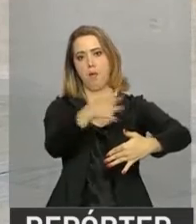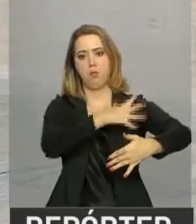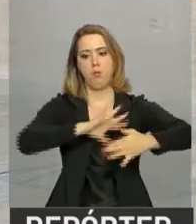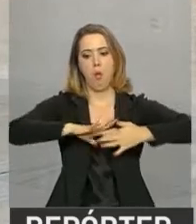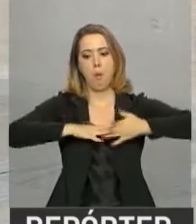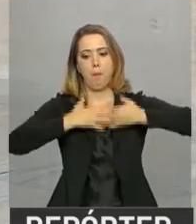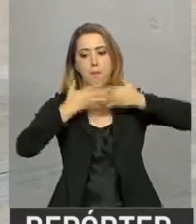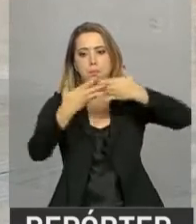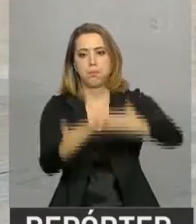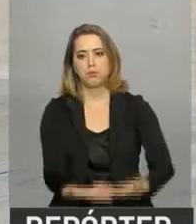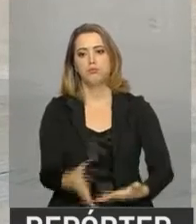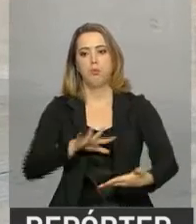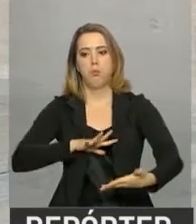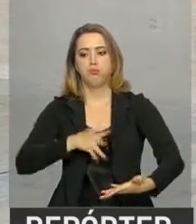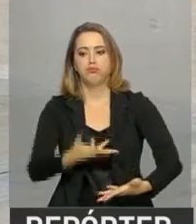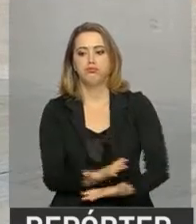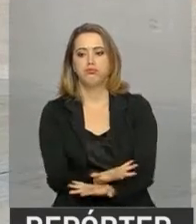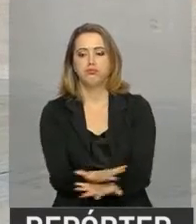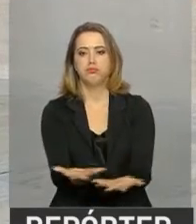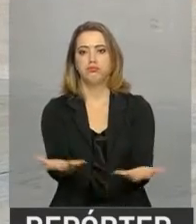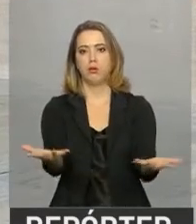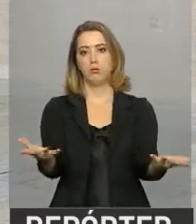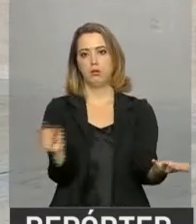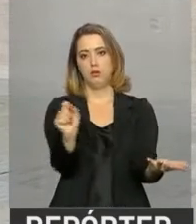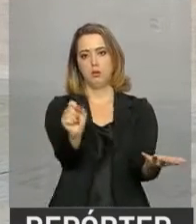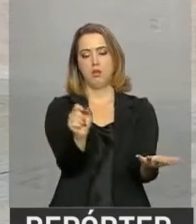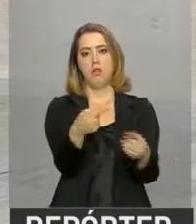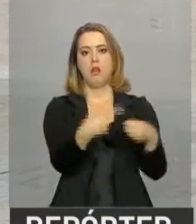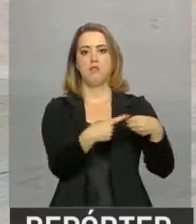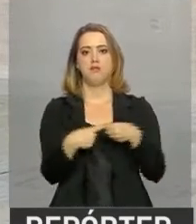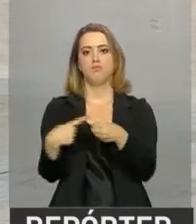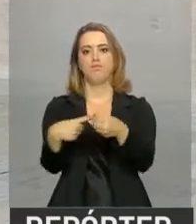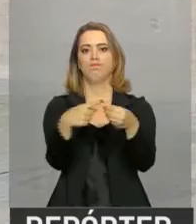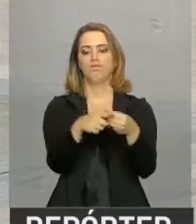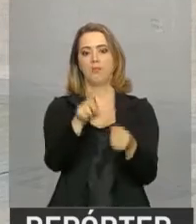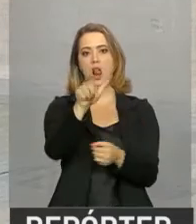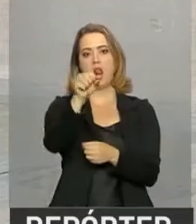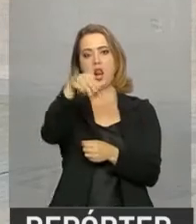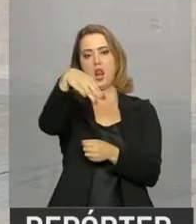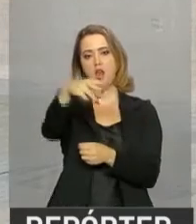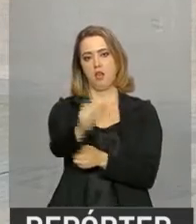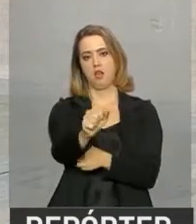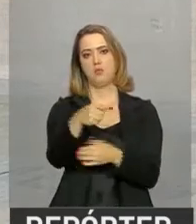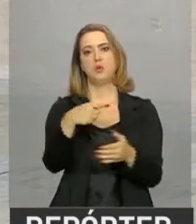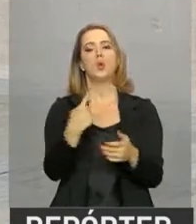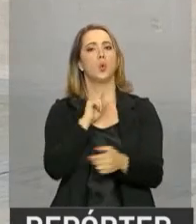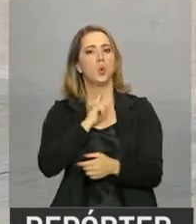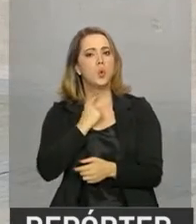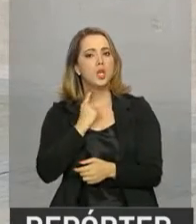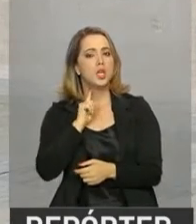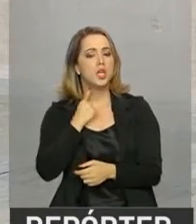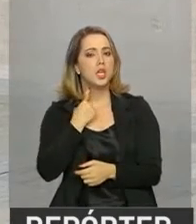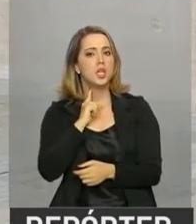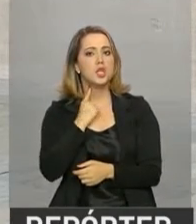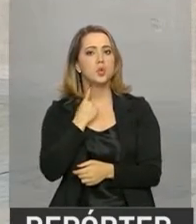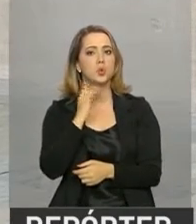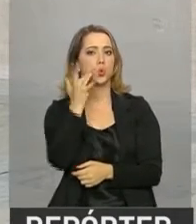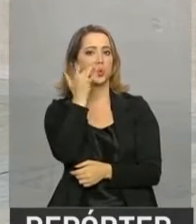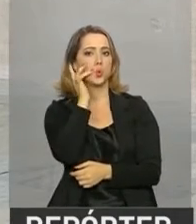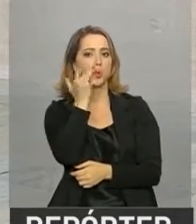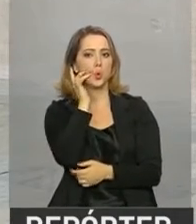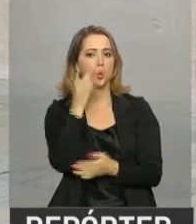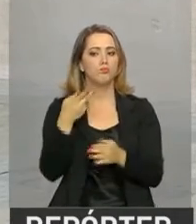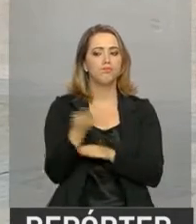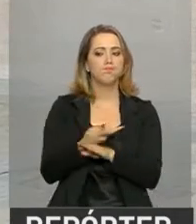gerais cerca de 34 milhões de metros cúbicos de lama com rejeito de minérios o que levou à destruição